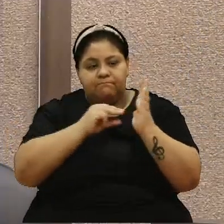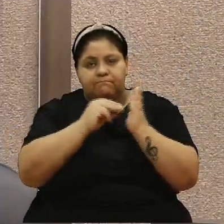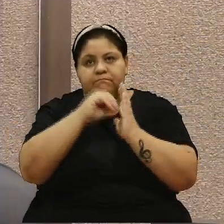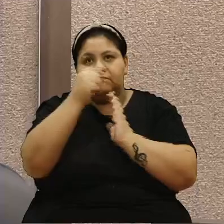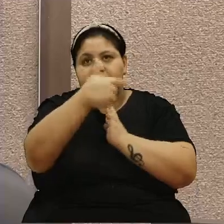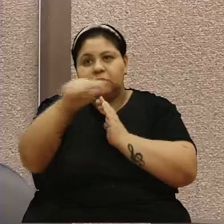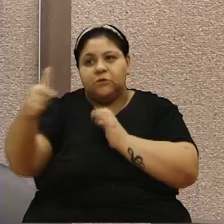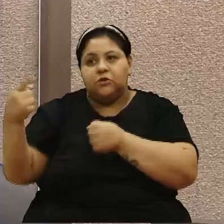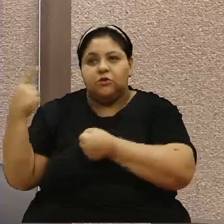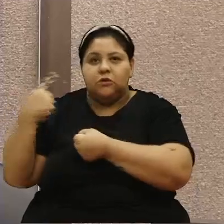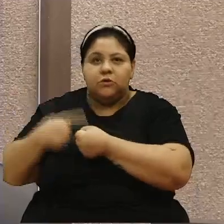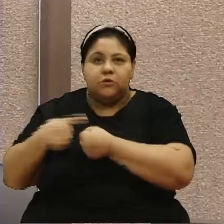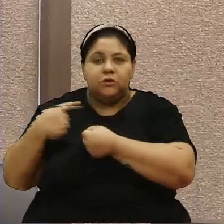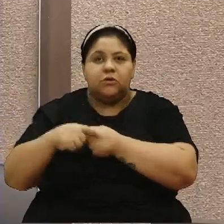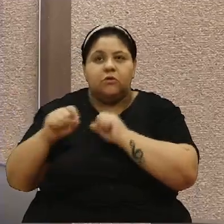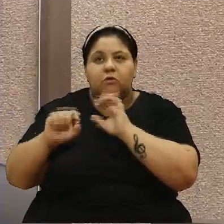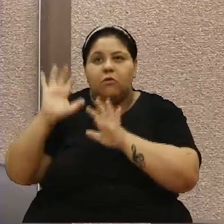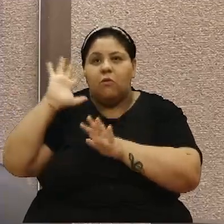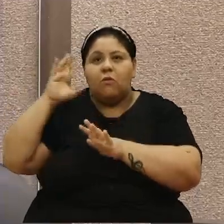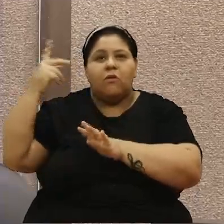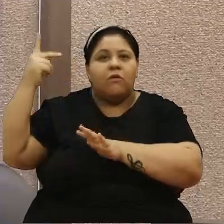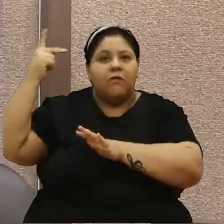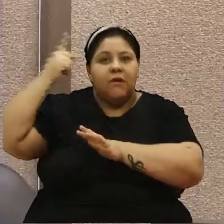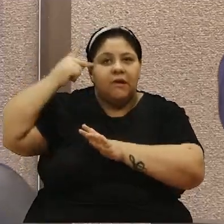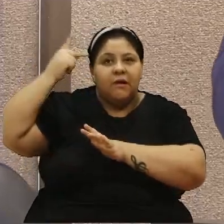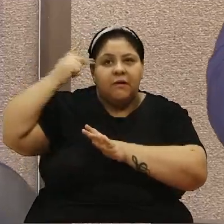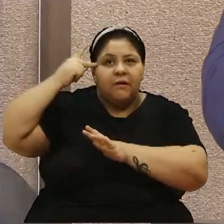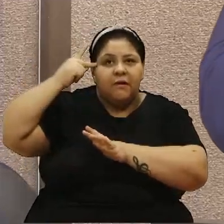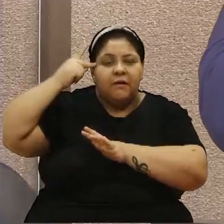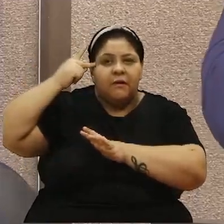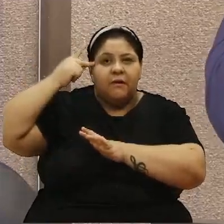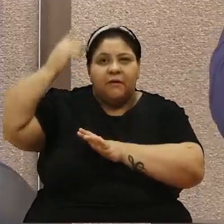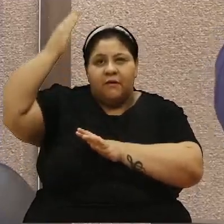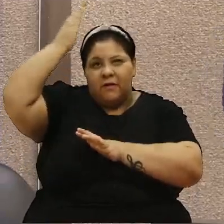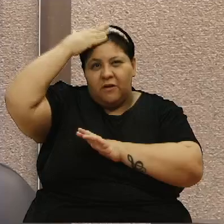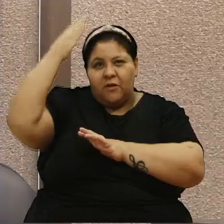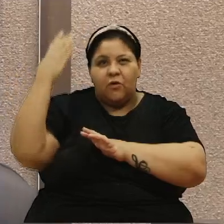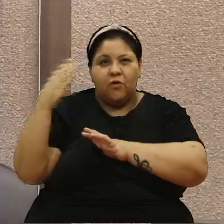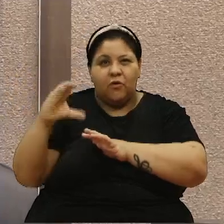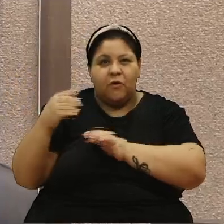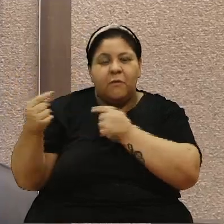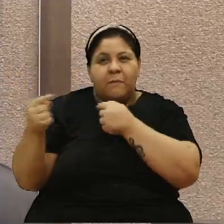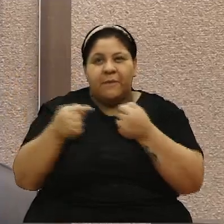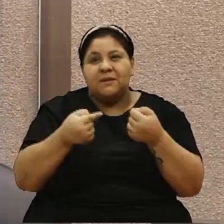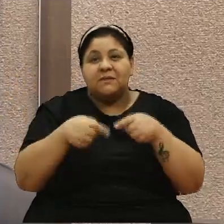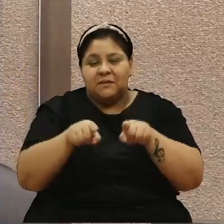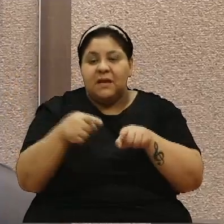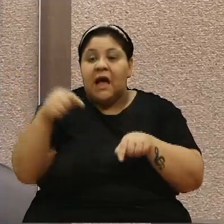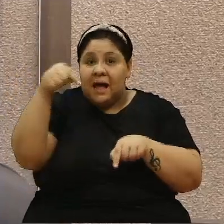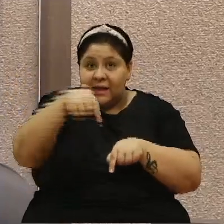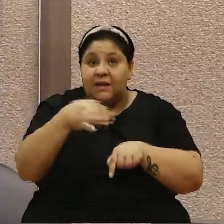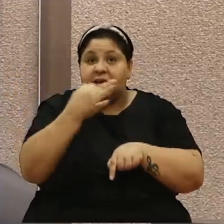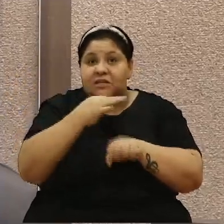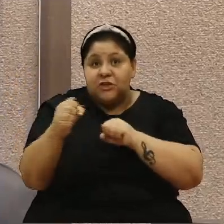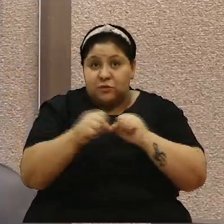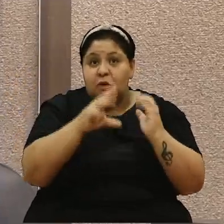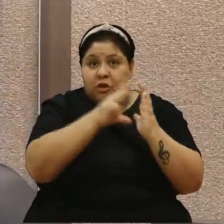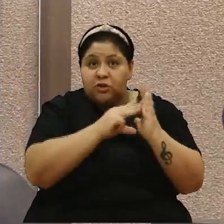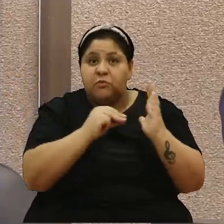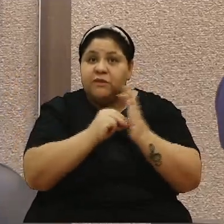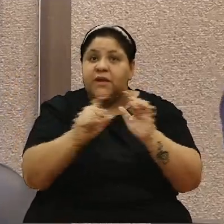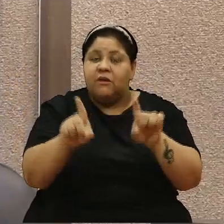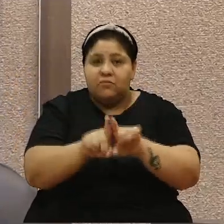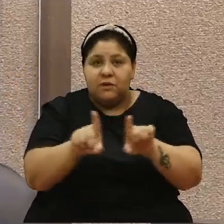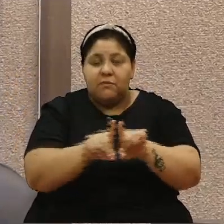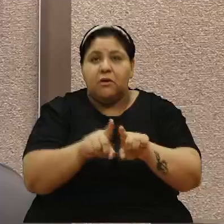cidades. Olha o que acontece lá em São Paulo, o que acontece em Curitiba. Mas a gente também pode ser modelo. Então, por